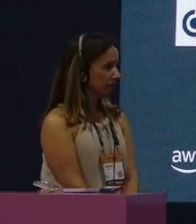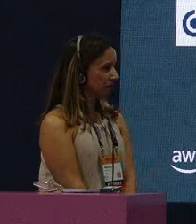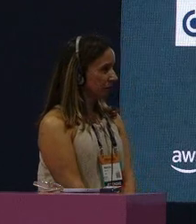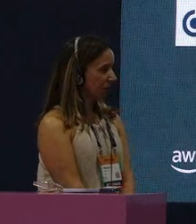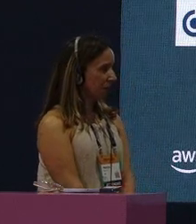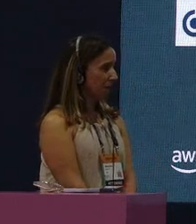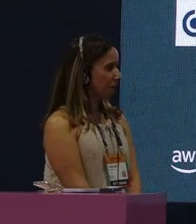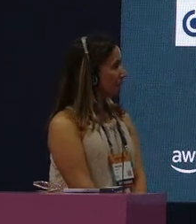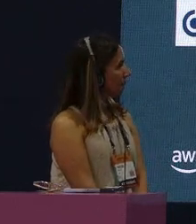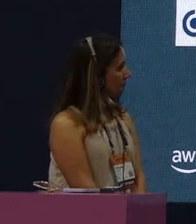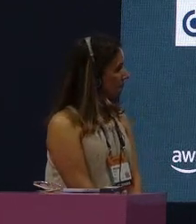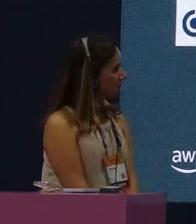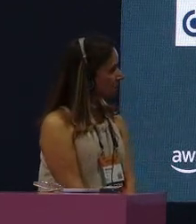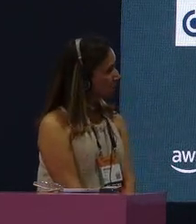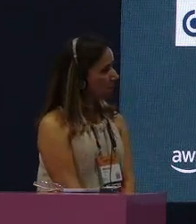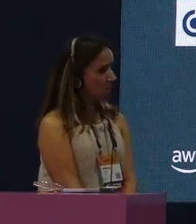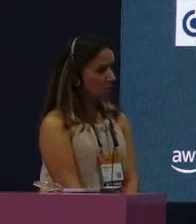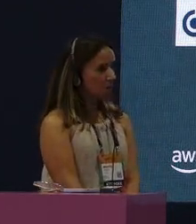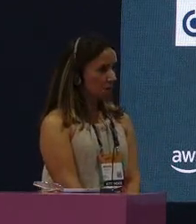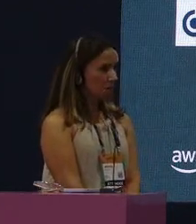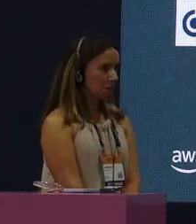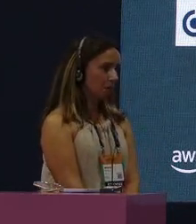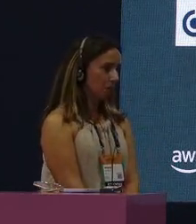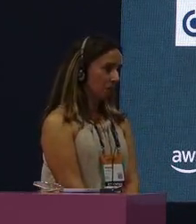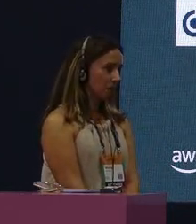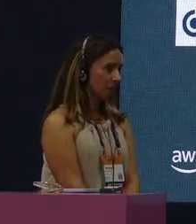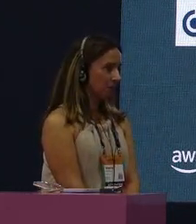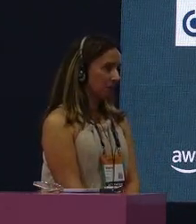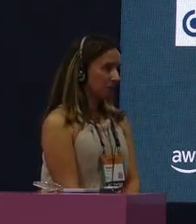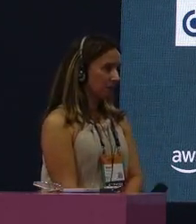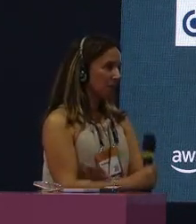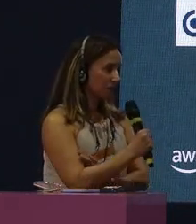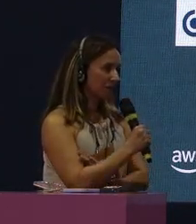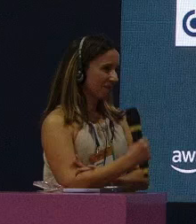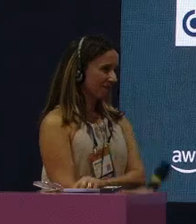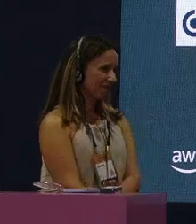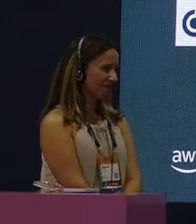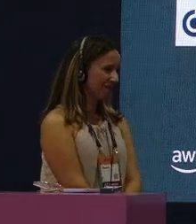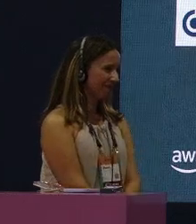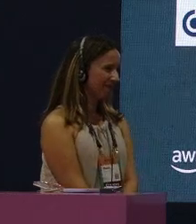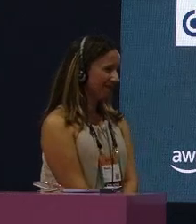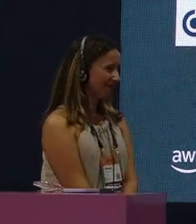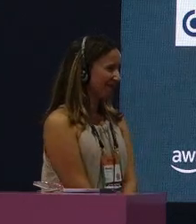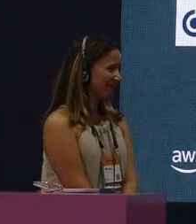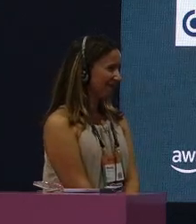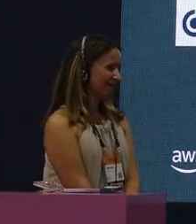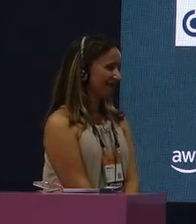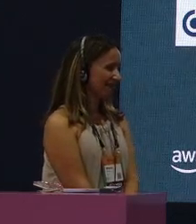é gerado em cima desses dados. E a gente quer expor esses dados para o mundo. Por quê? Porque num cenário